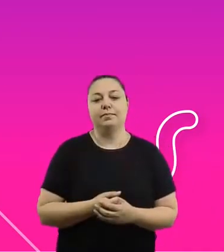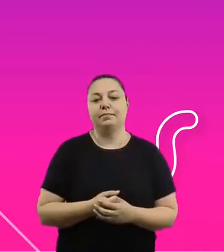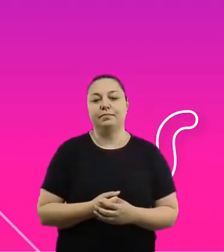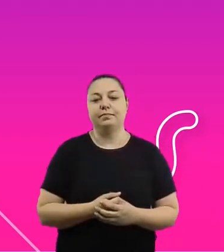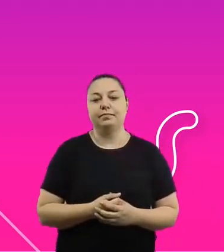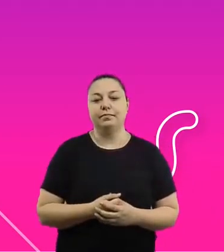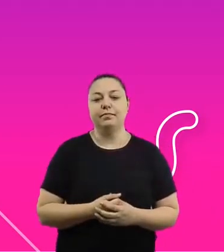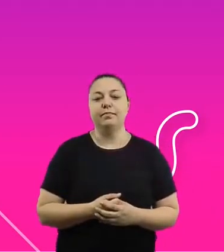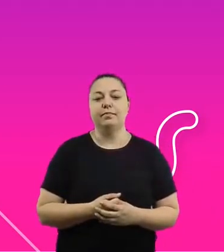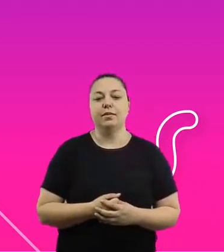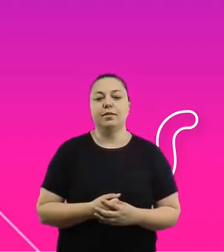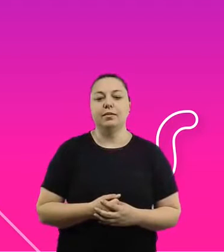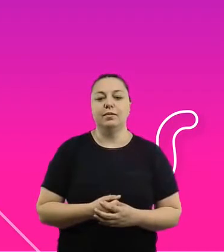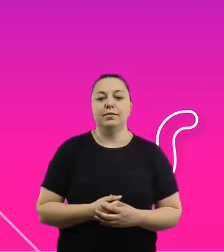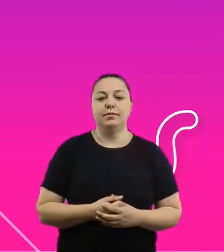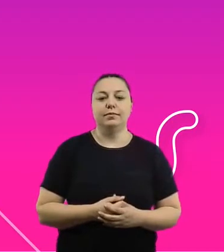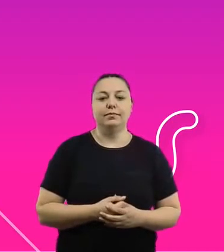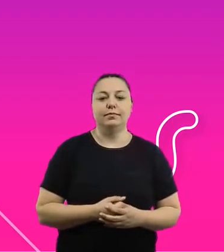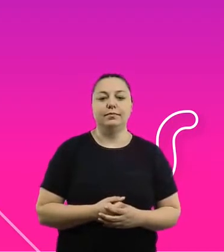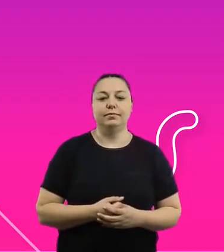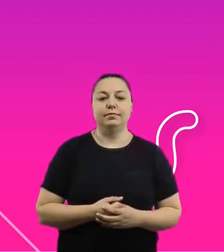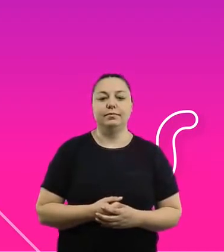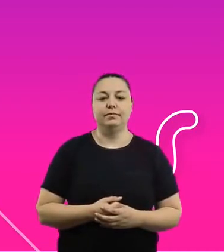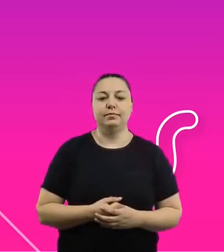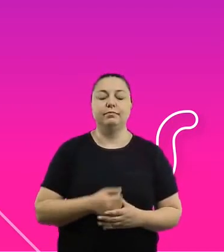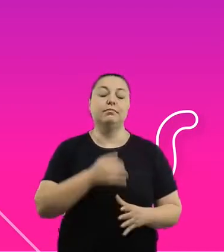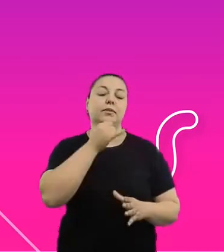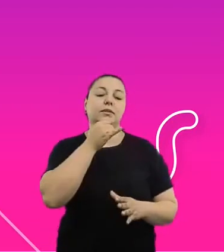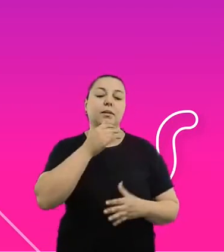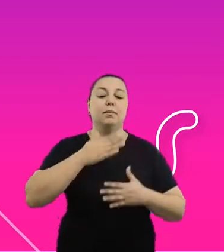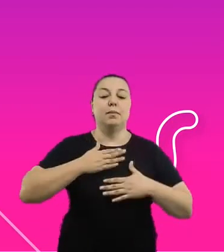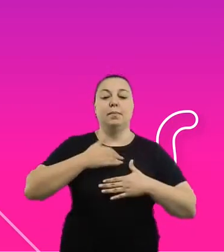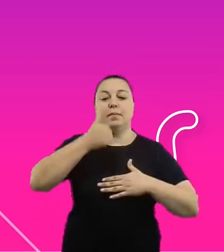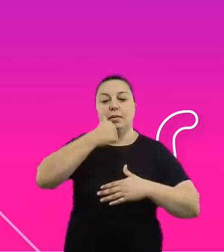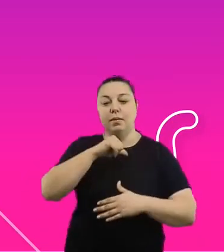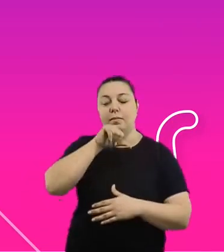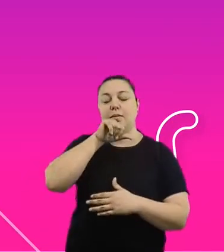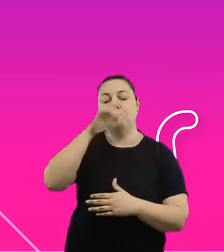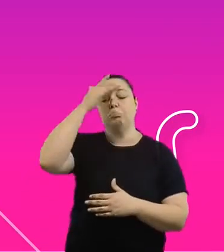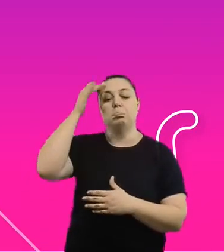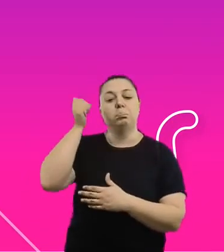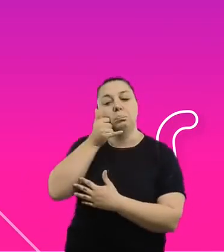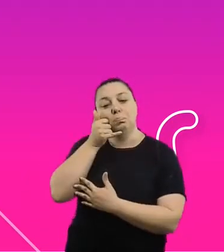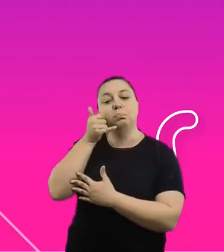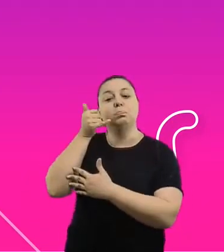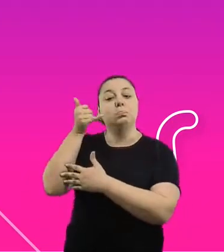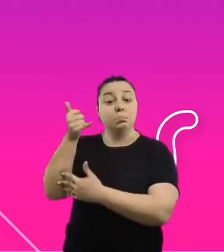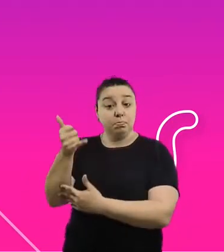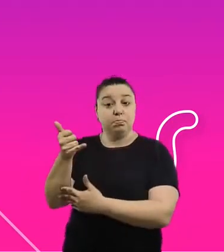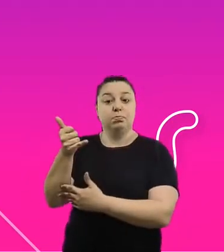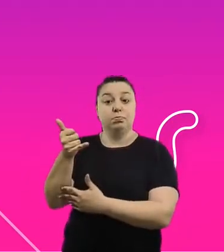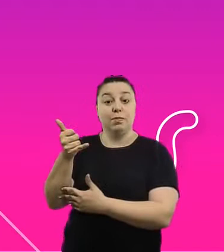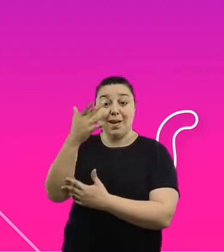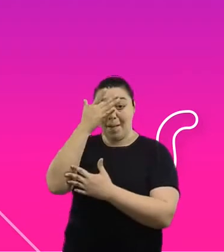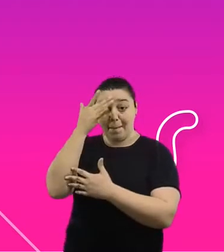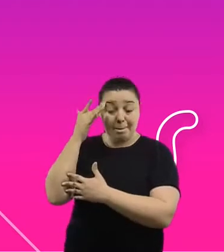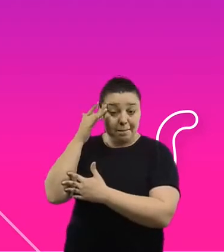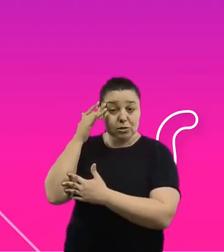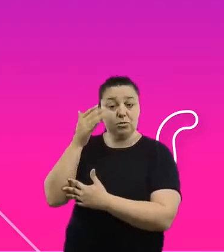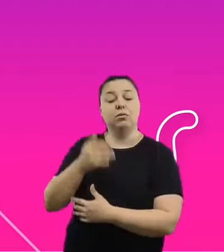recentemente, minha mãe recebeu uma ligação de uma pessoa que dizia ser do banco,